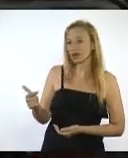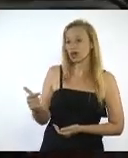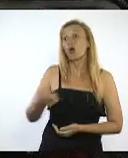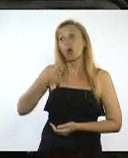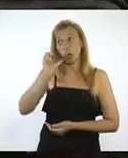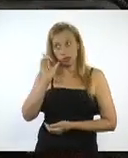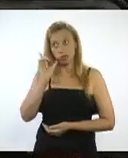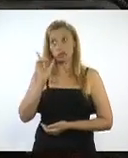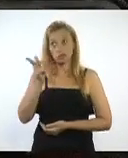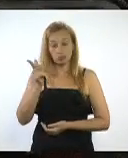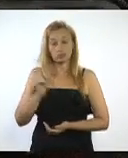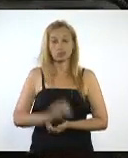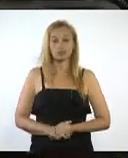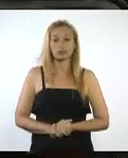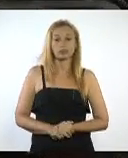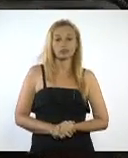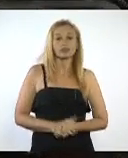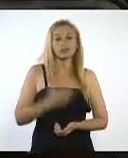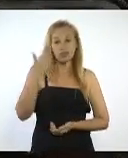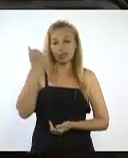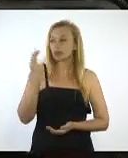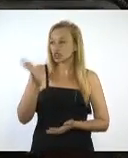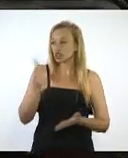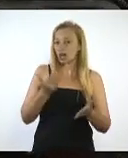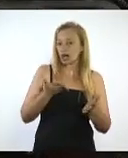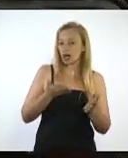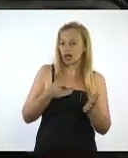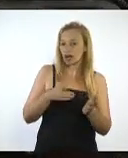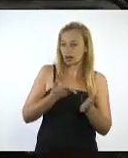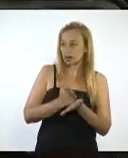ontem. Mas tem que saber se já publicou, deputado